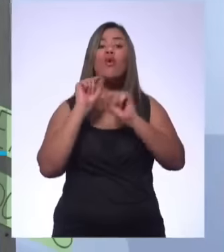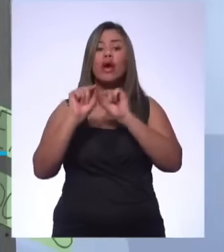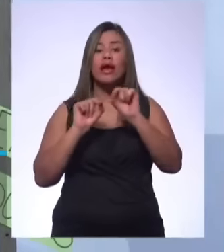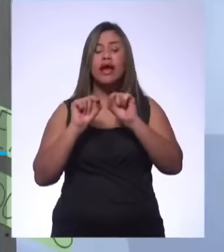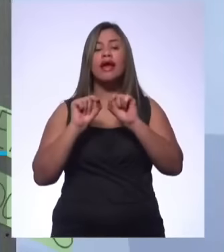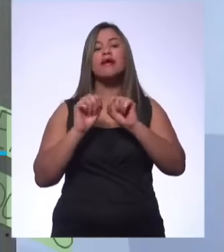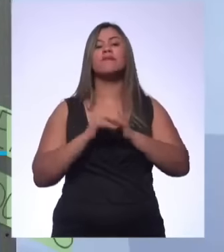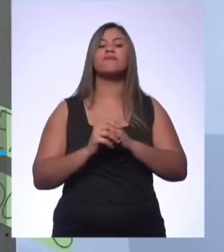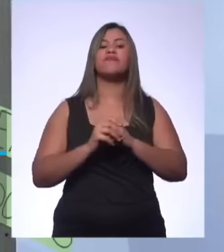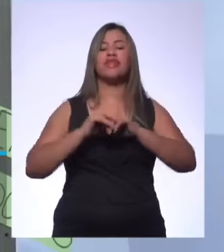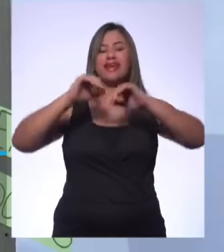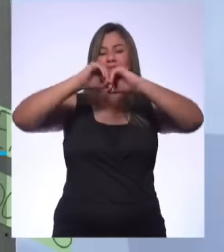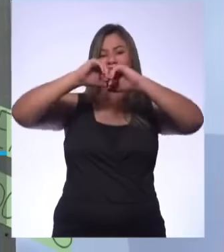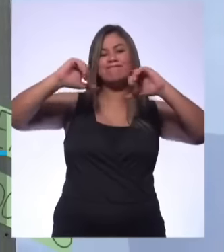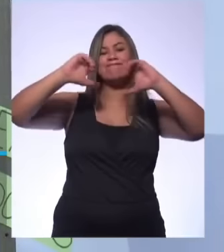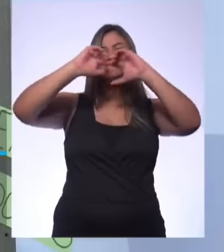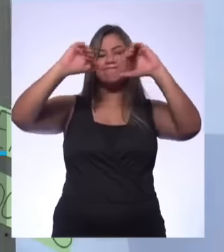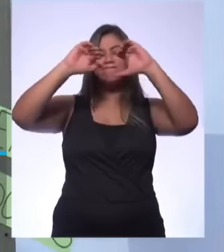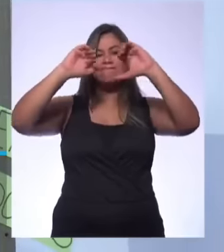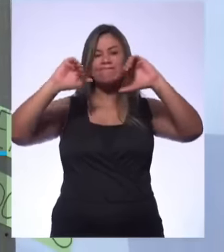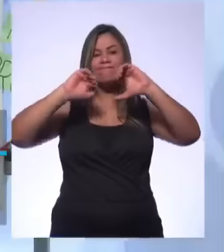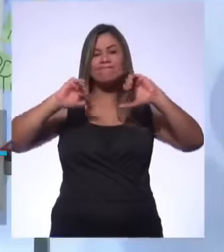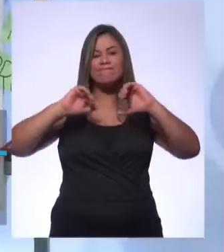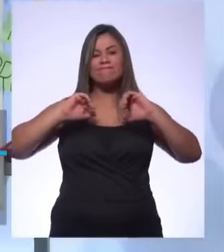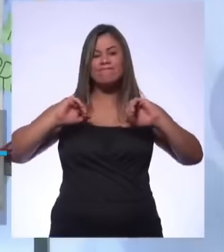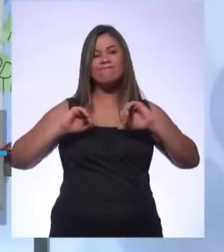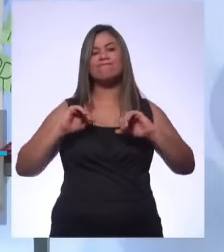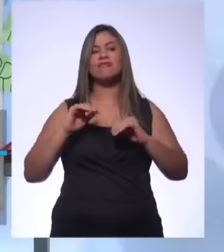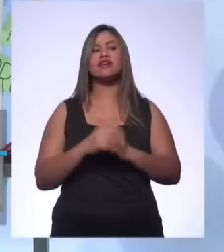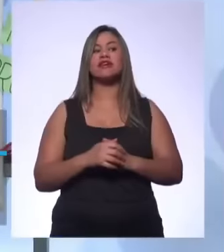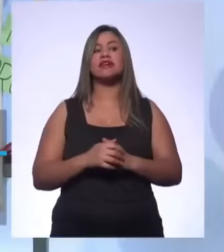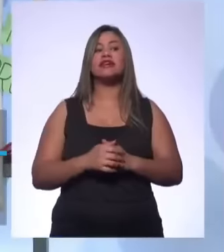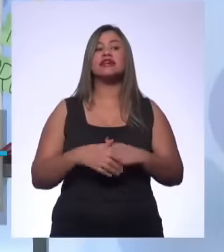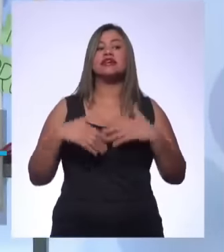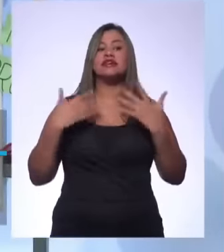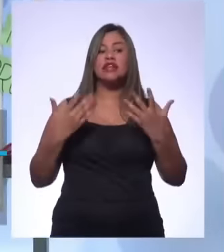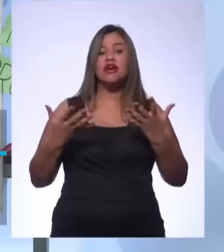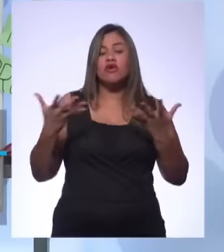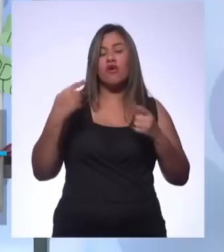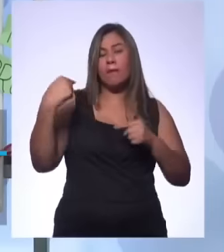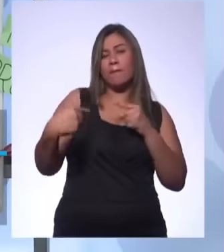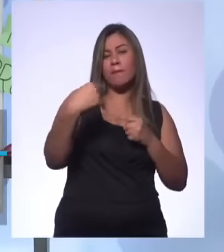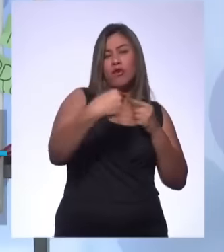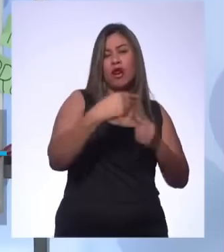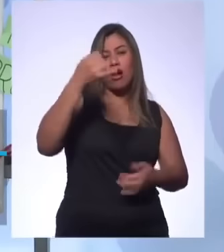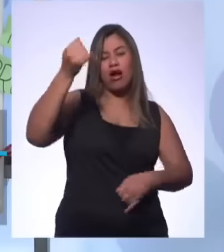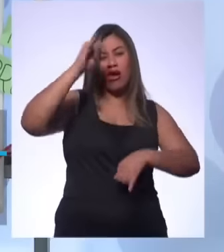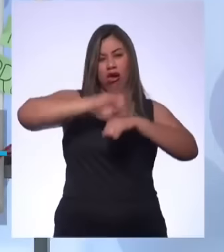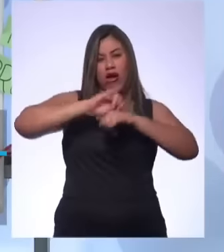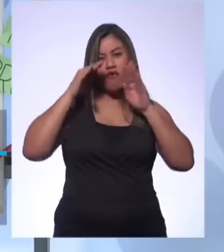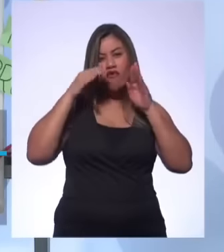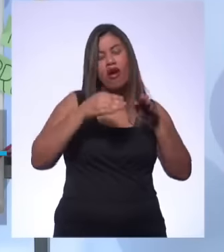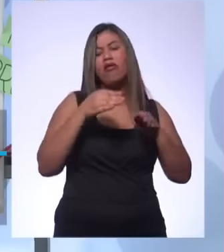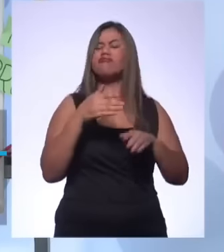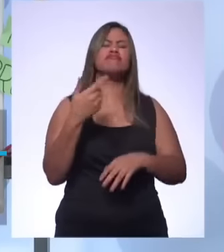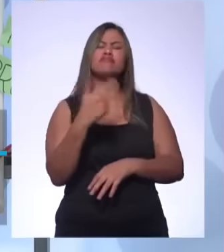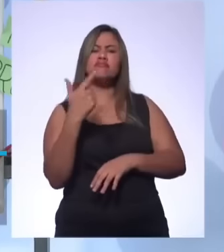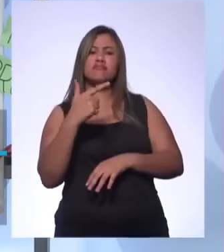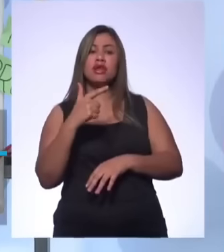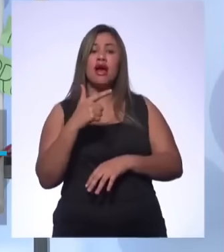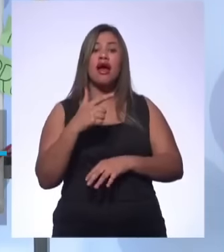Ele se fragmentou. Então, nós não teremos mais uma política centralizada, como nós tínhamos